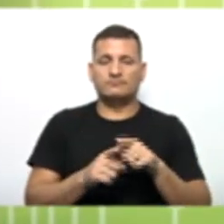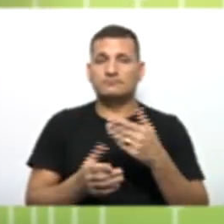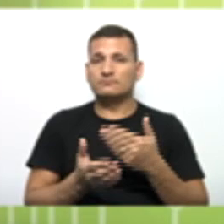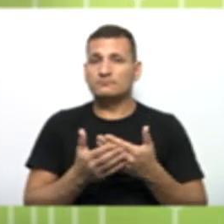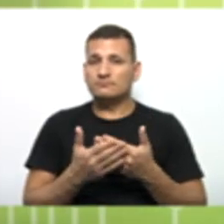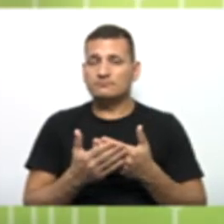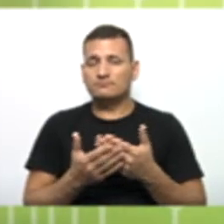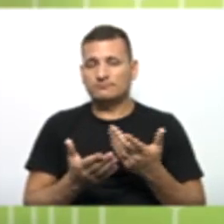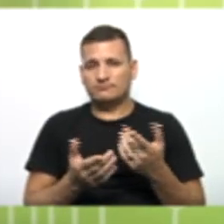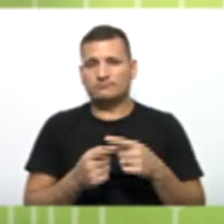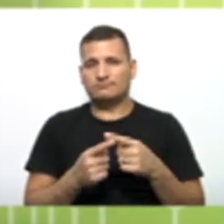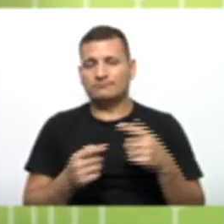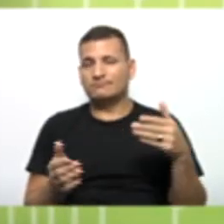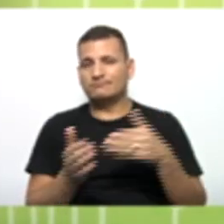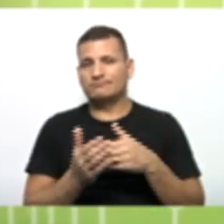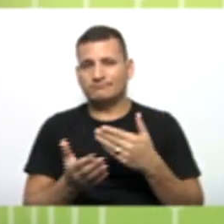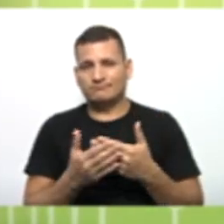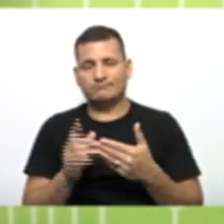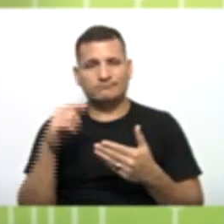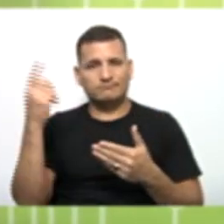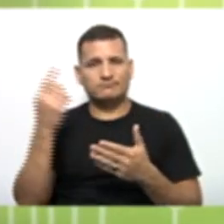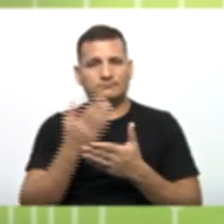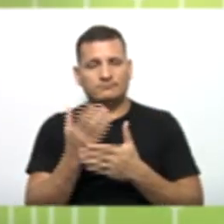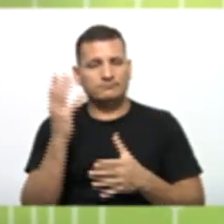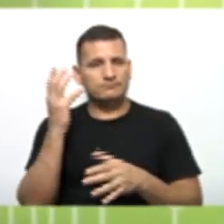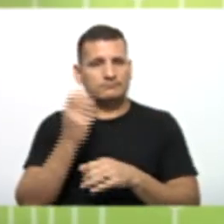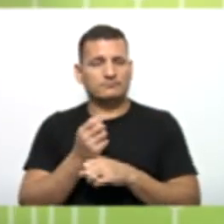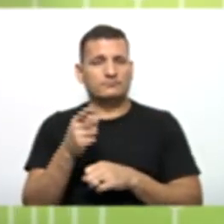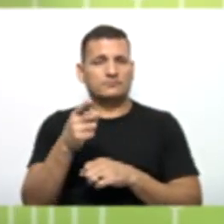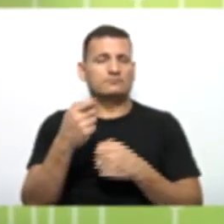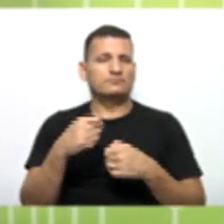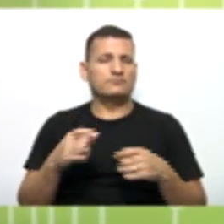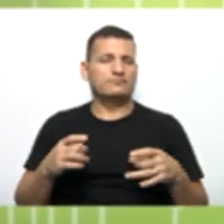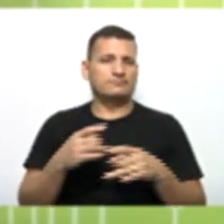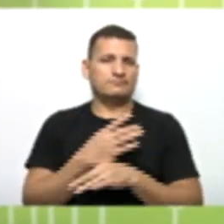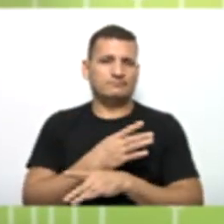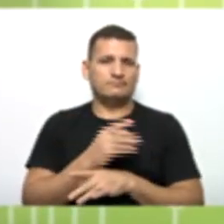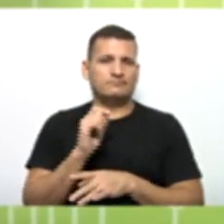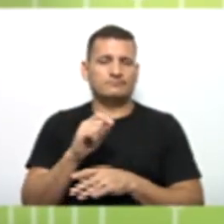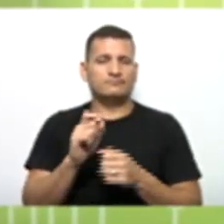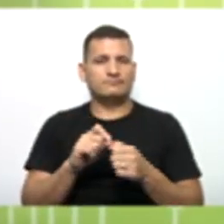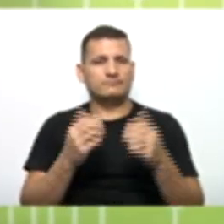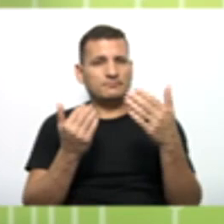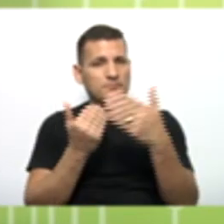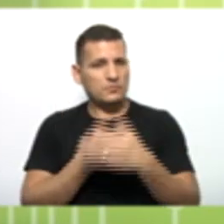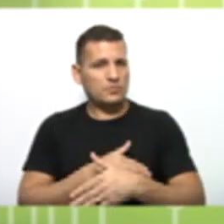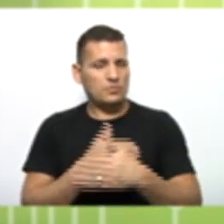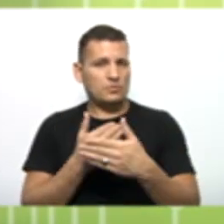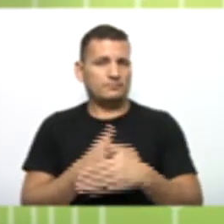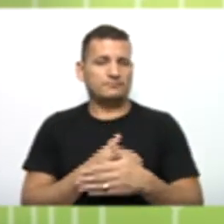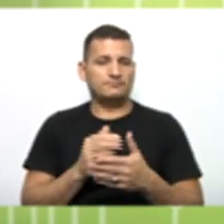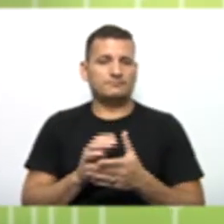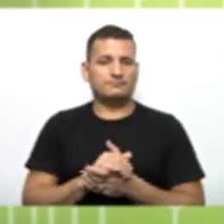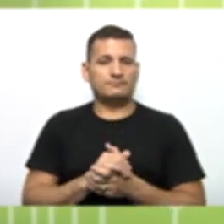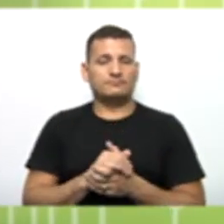última aula, gente. A próxima aula só é revisão e vocês têm que estar preparados para avaliação. A avaliação, ela está tranquila,